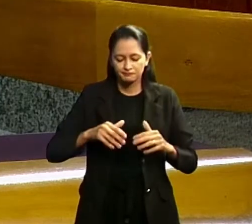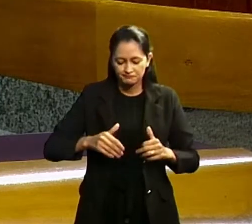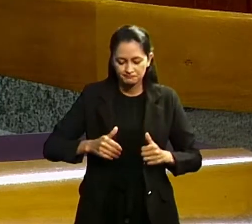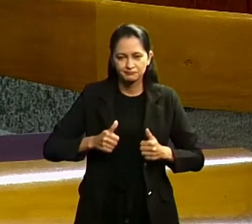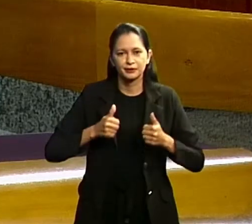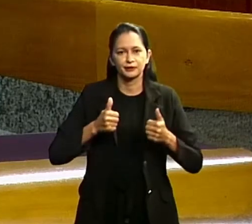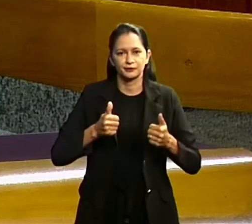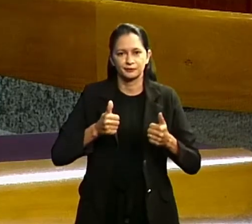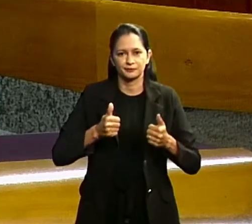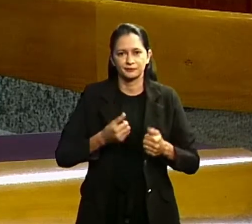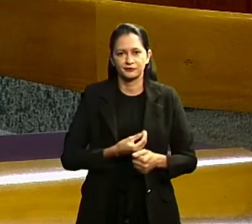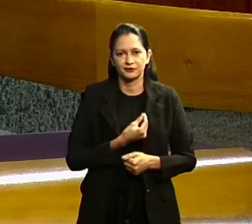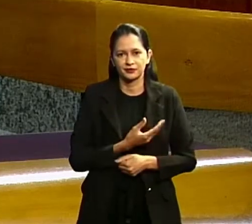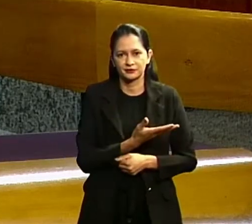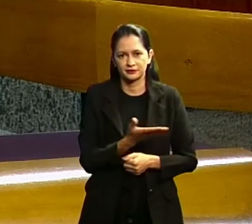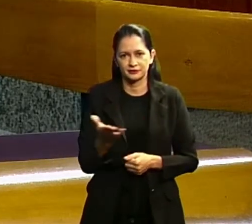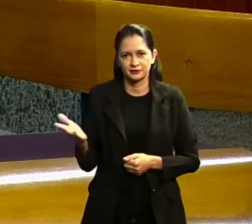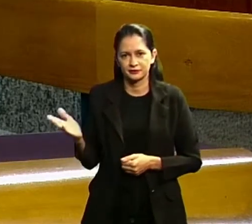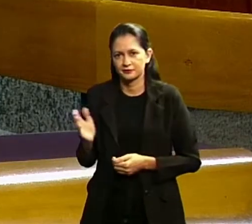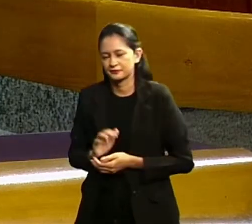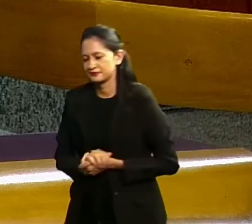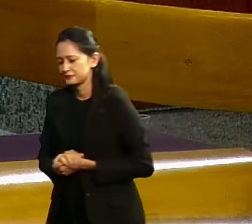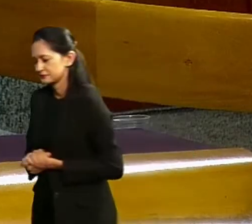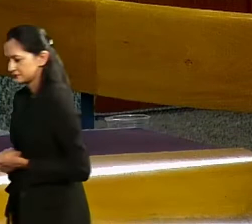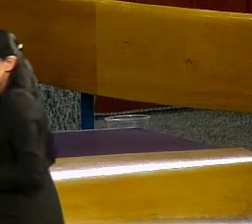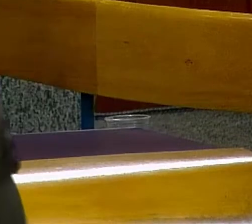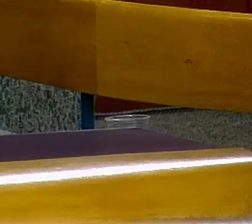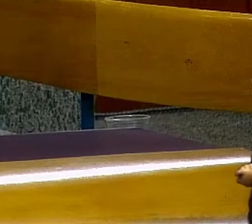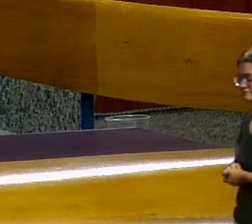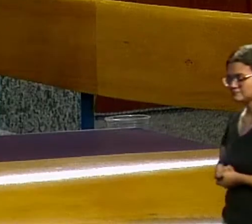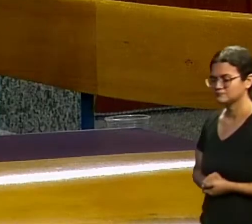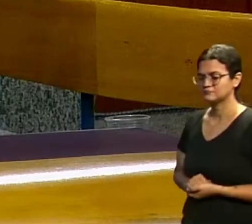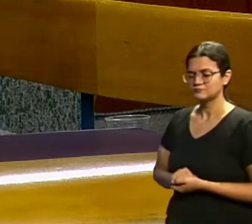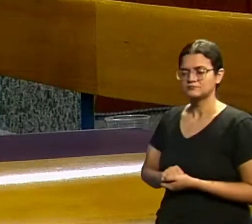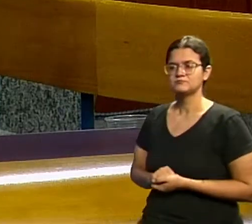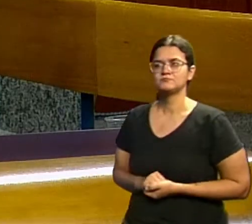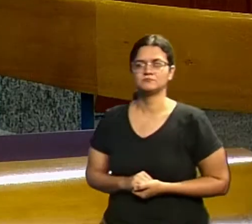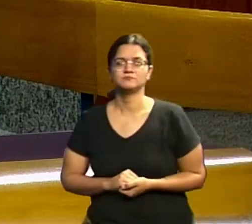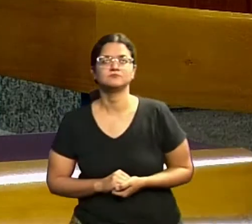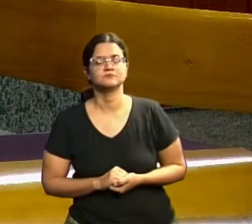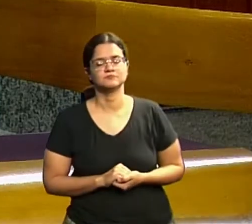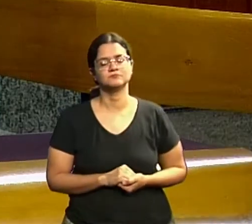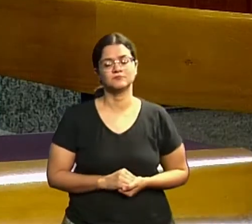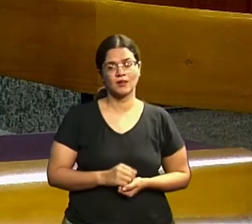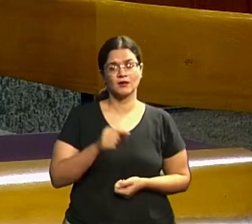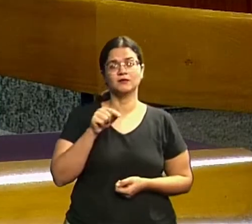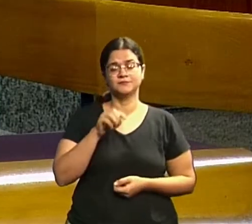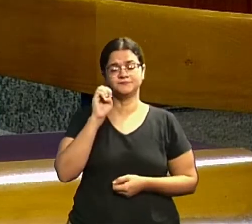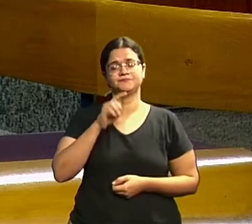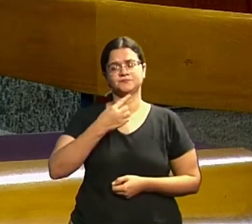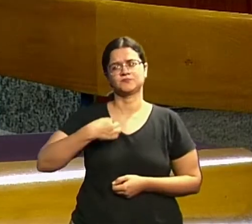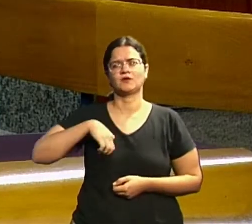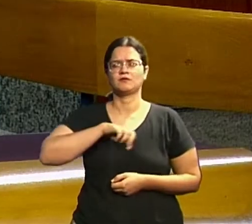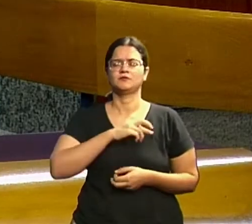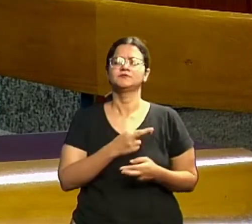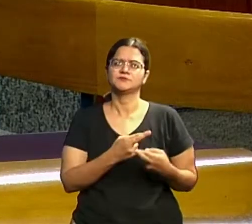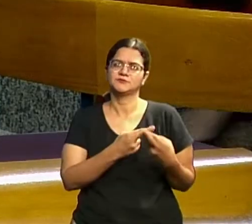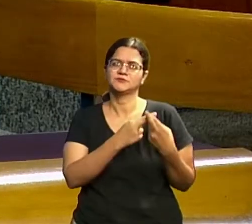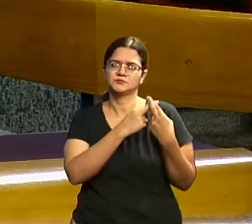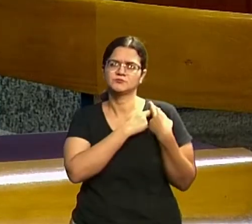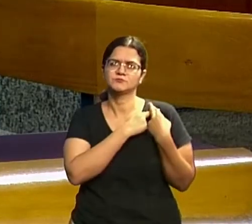melhor para a vida delas, da família delas. E esse é o nosso papel. Então,